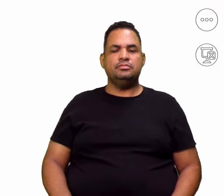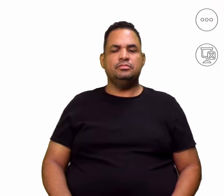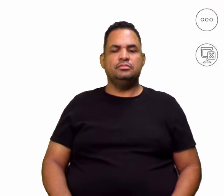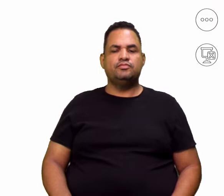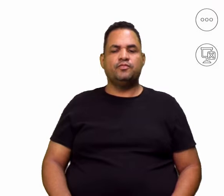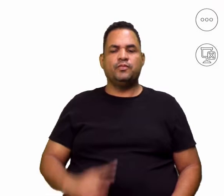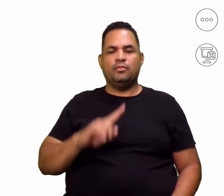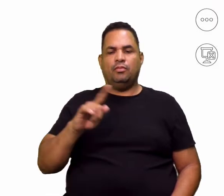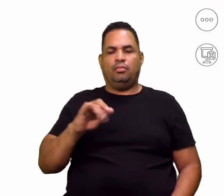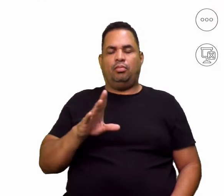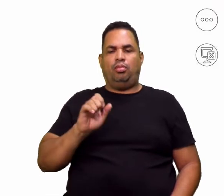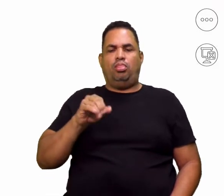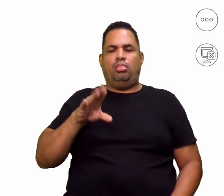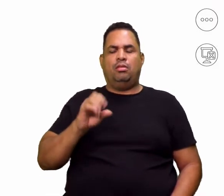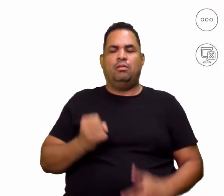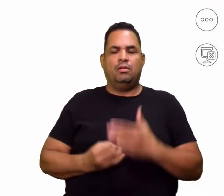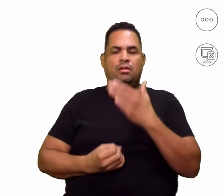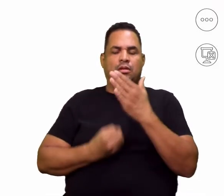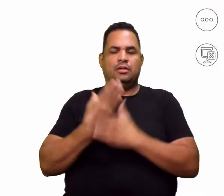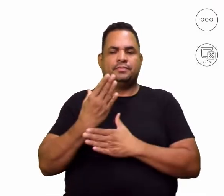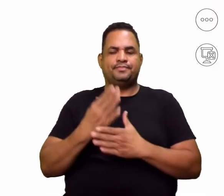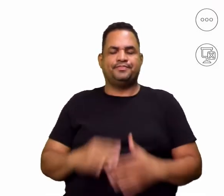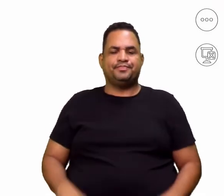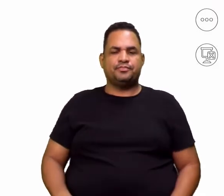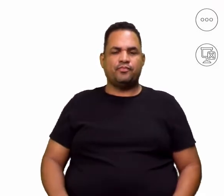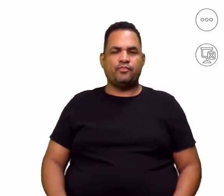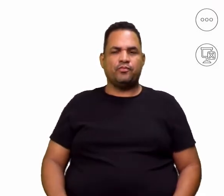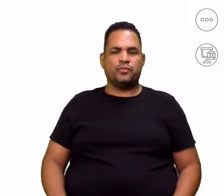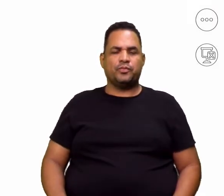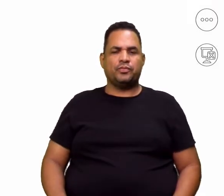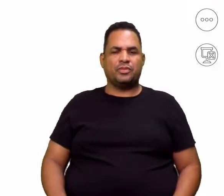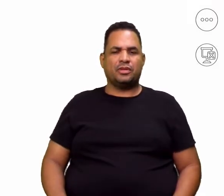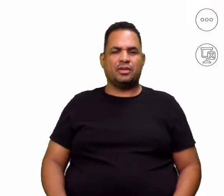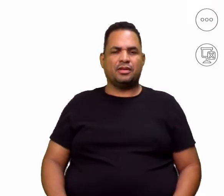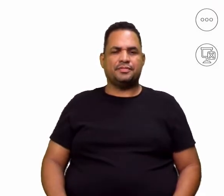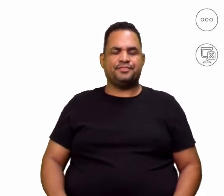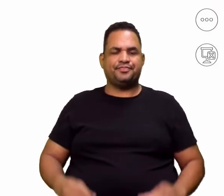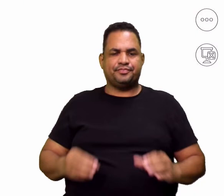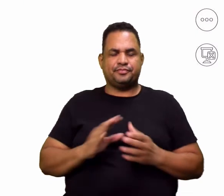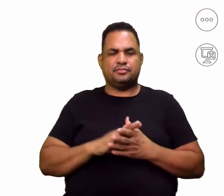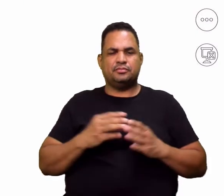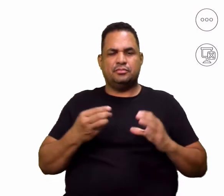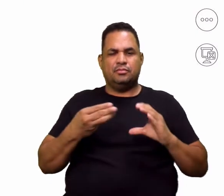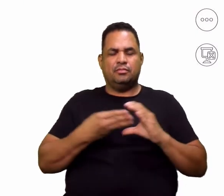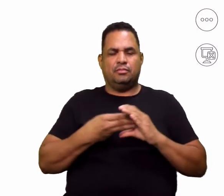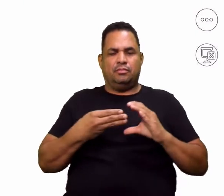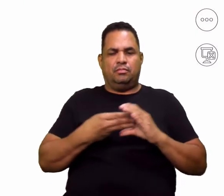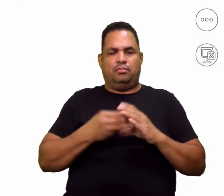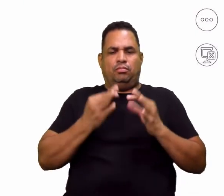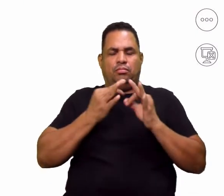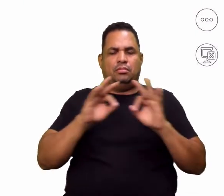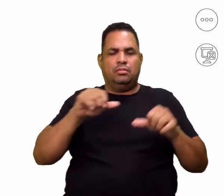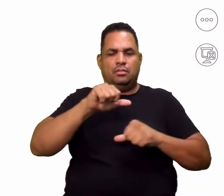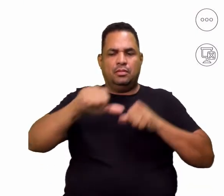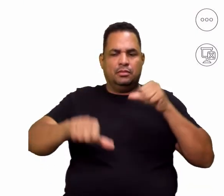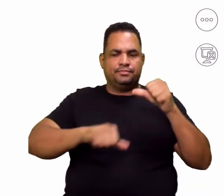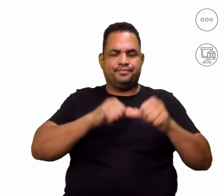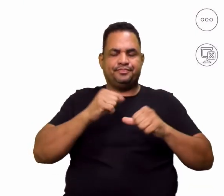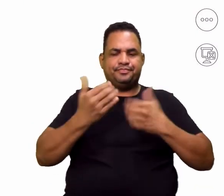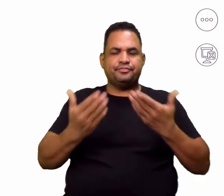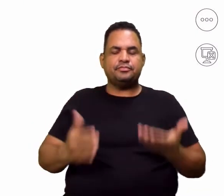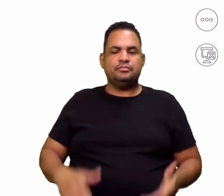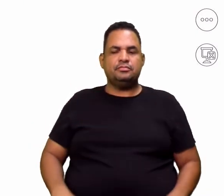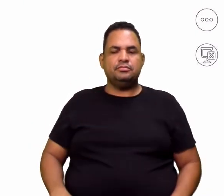zangões, eles são originados pela partenogênese. As células vão simplesmente transformar-se e